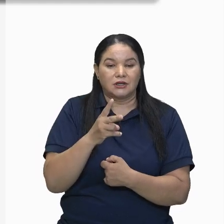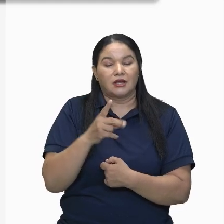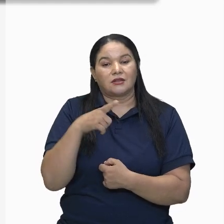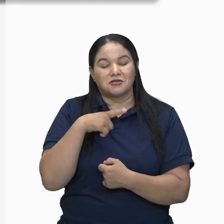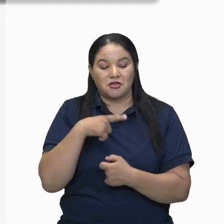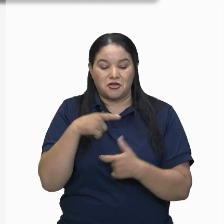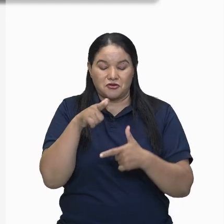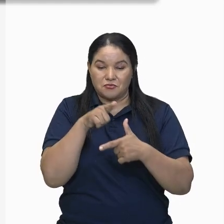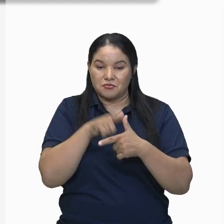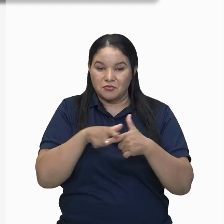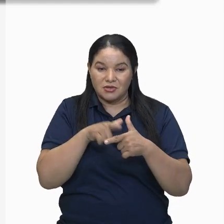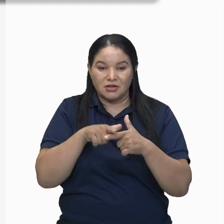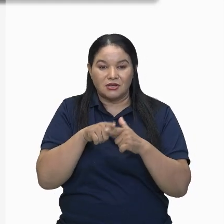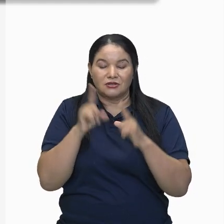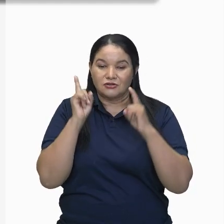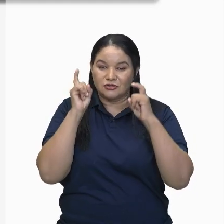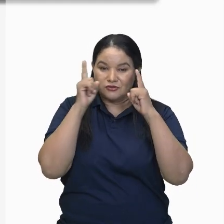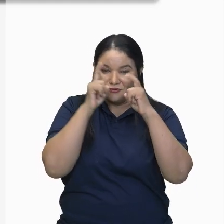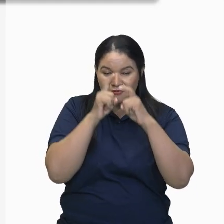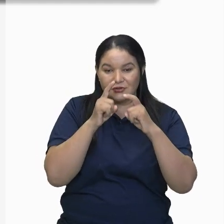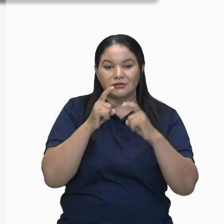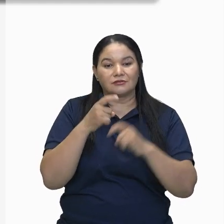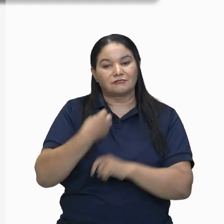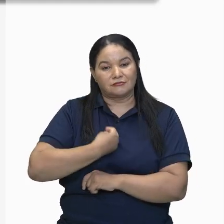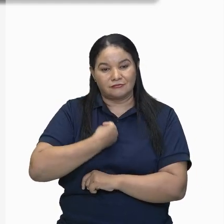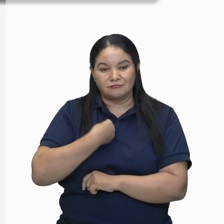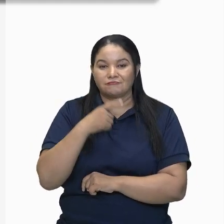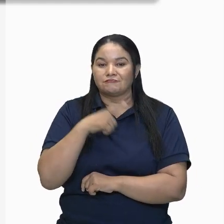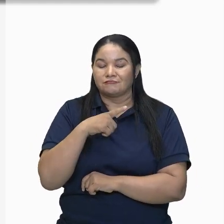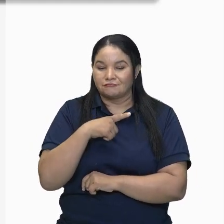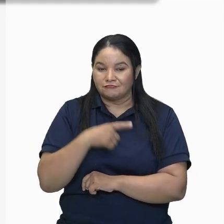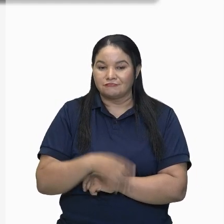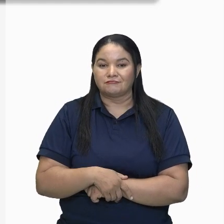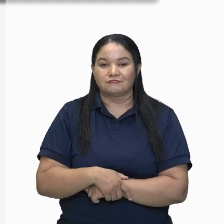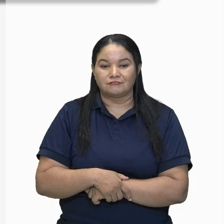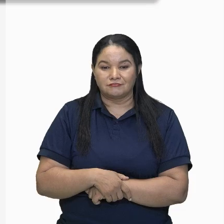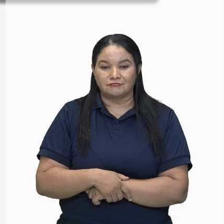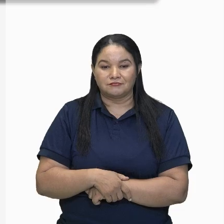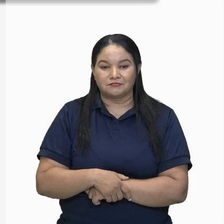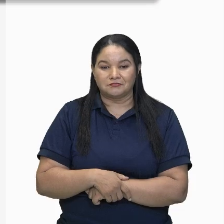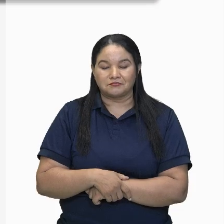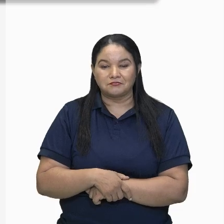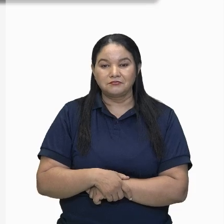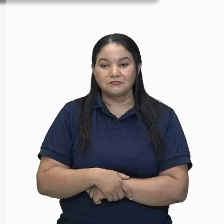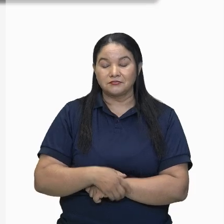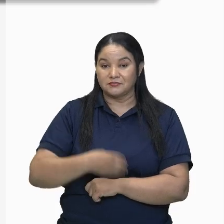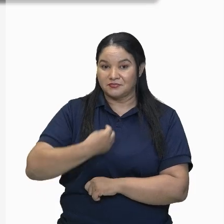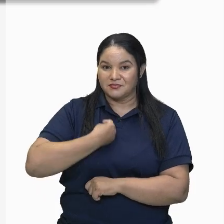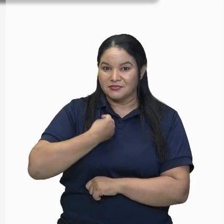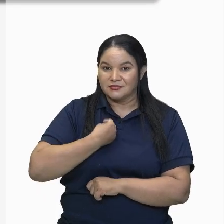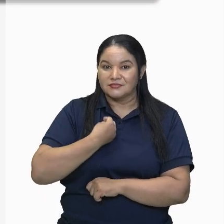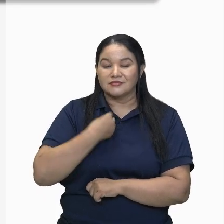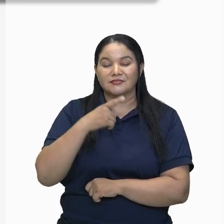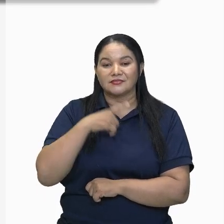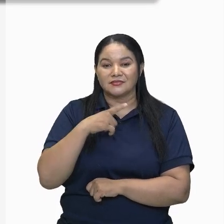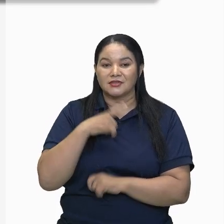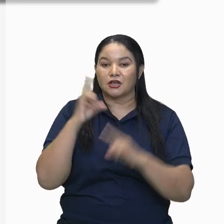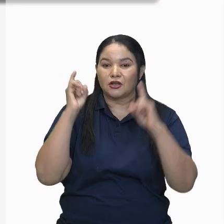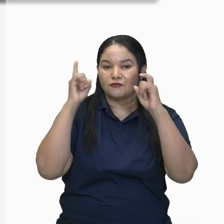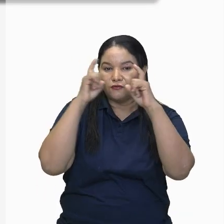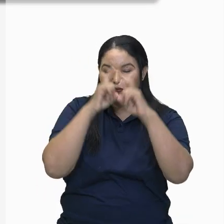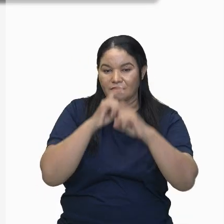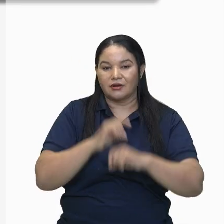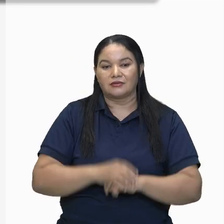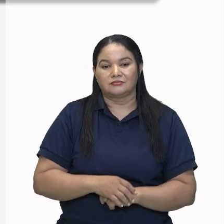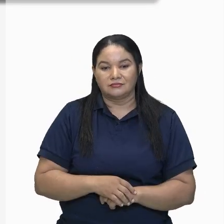dificuldades têm um papel na nossa jornada. Olha só que interessante, né? Até as dificuldades fazem